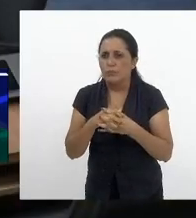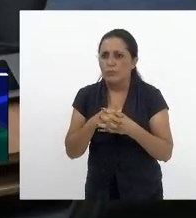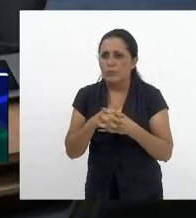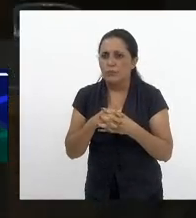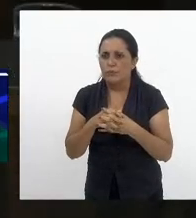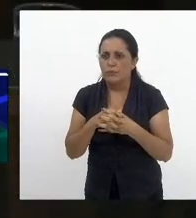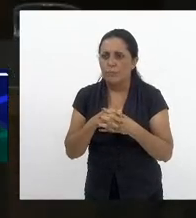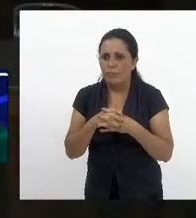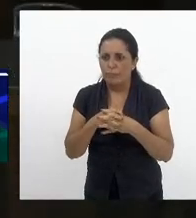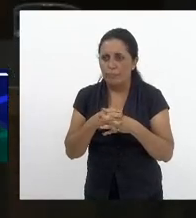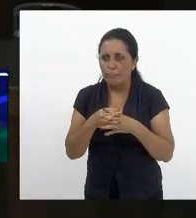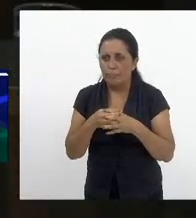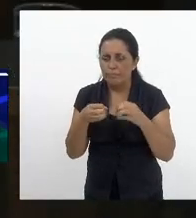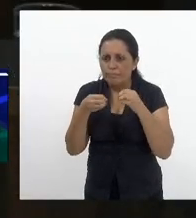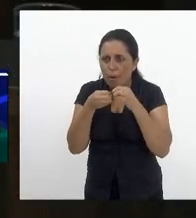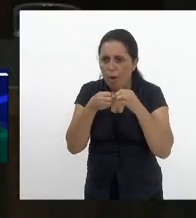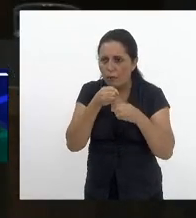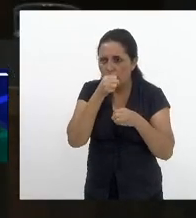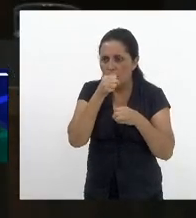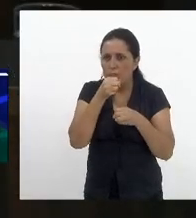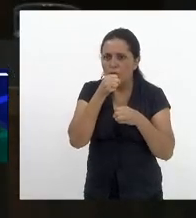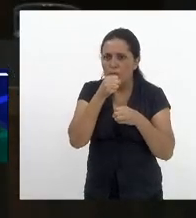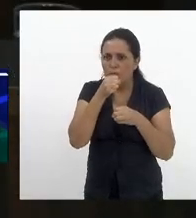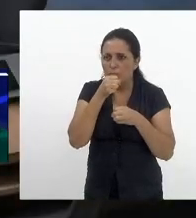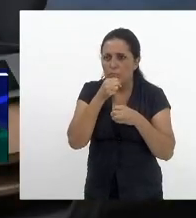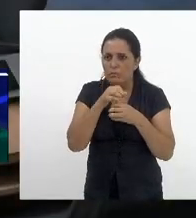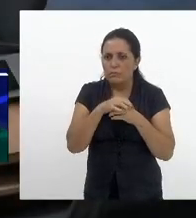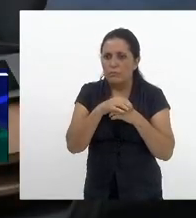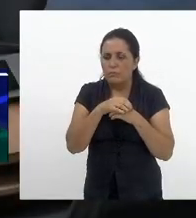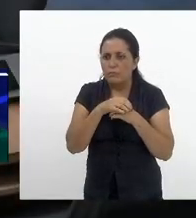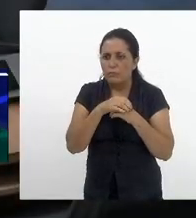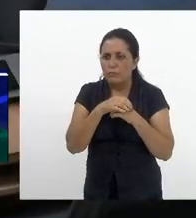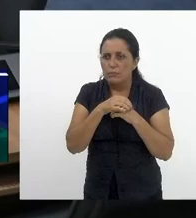Falar mais próximo do microfone, alguma coisa assim?